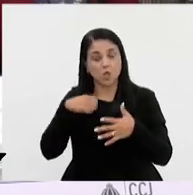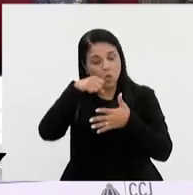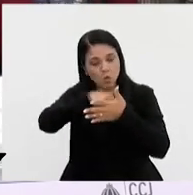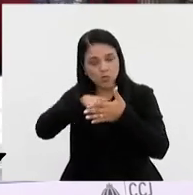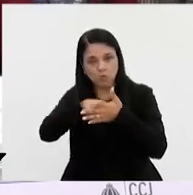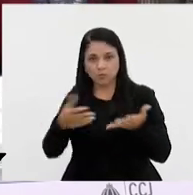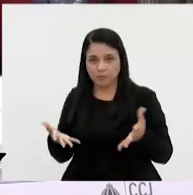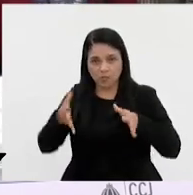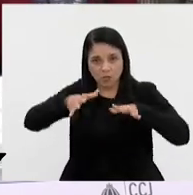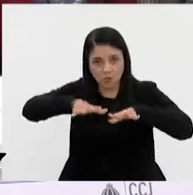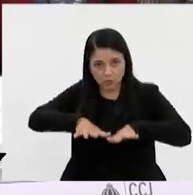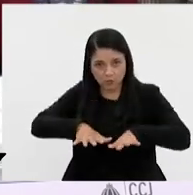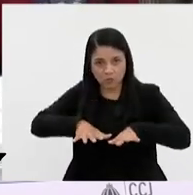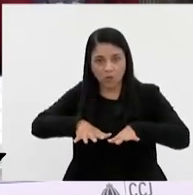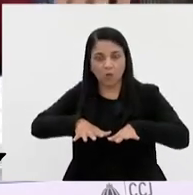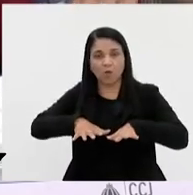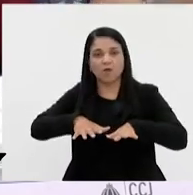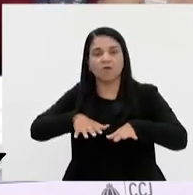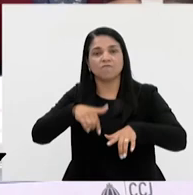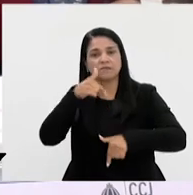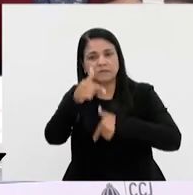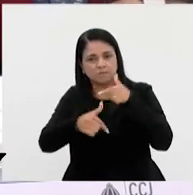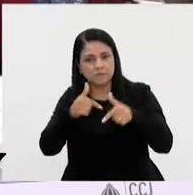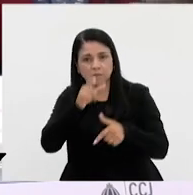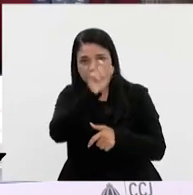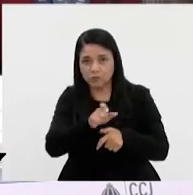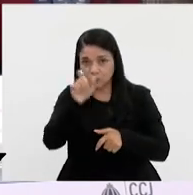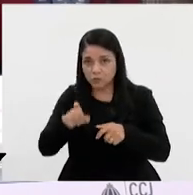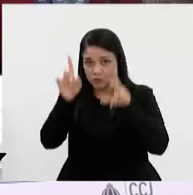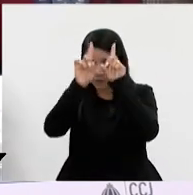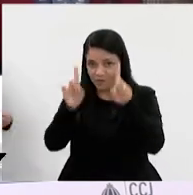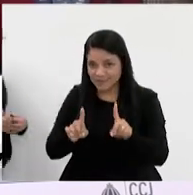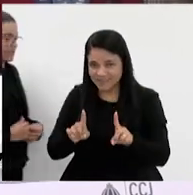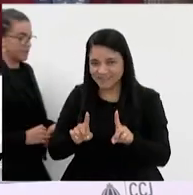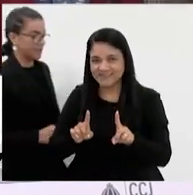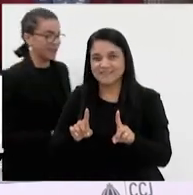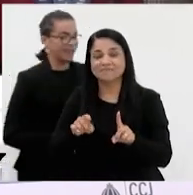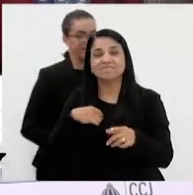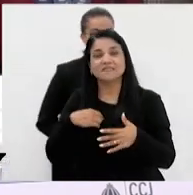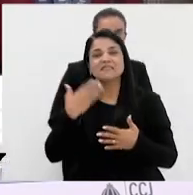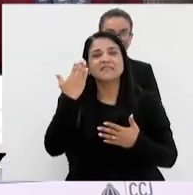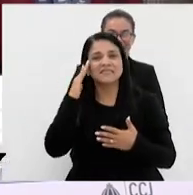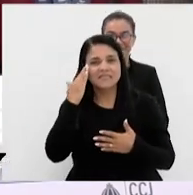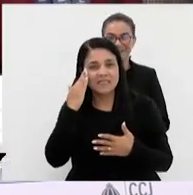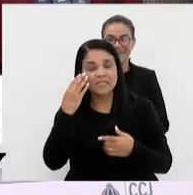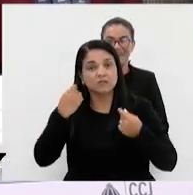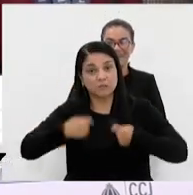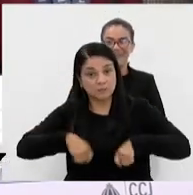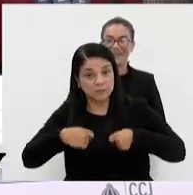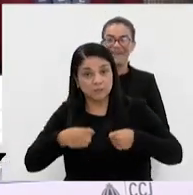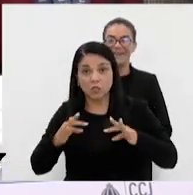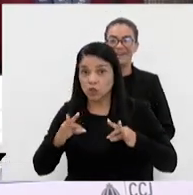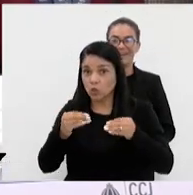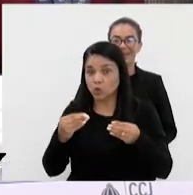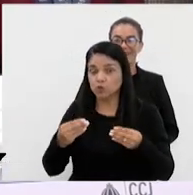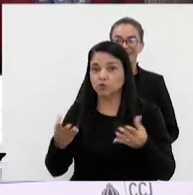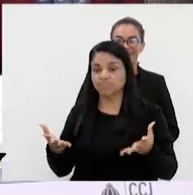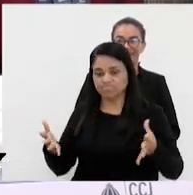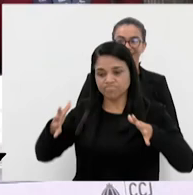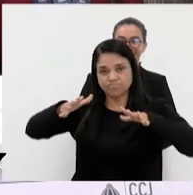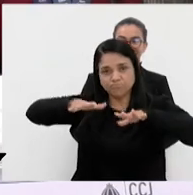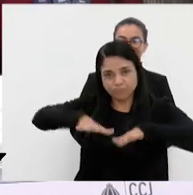inclusão, presidente, até por trabalhar pela pauta da pessoa com deficiência, a gente entende a necessidade de se incluir todos em um